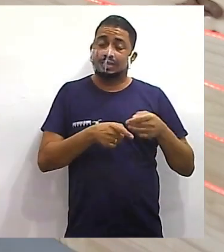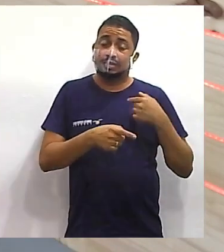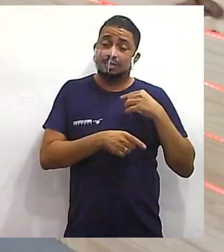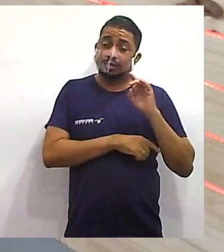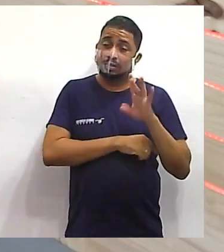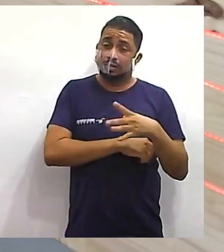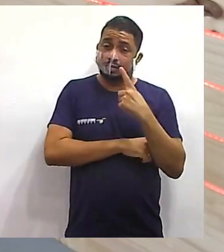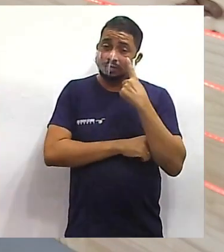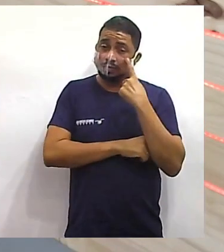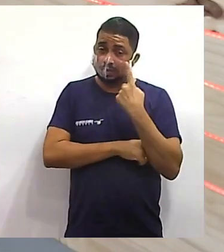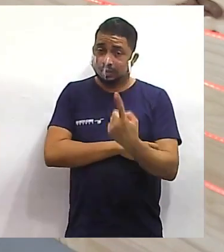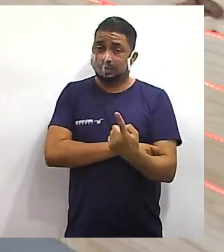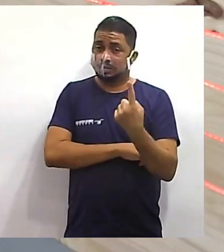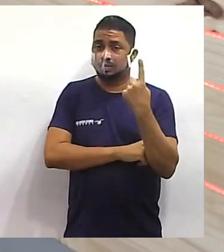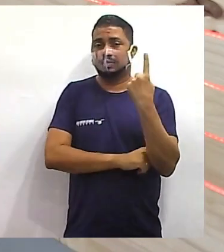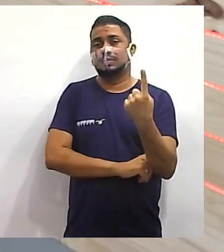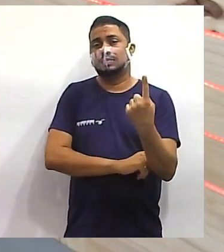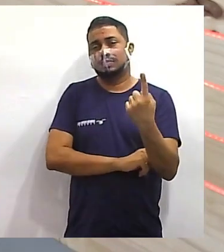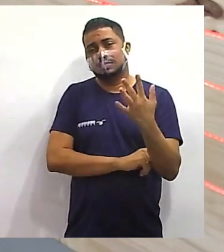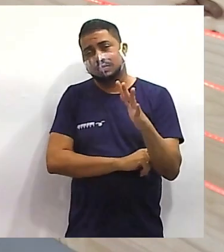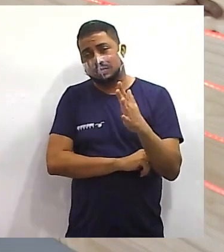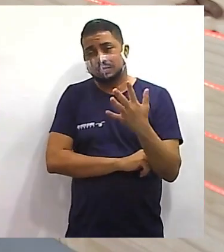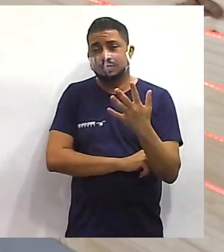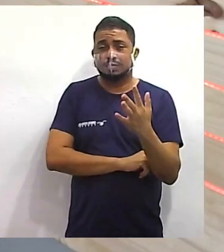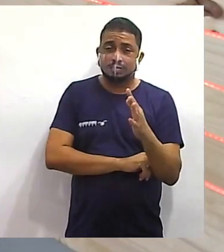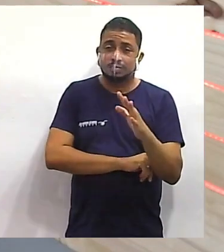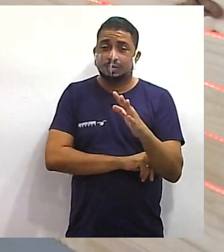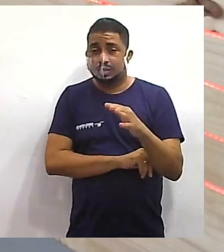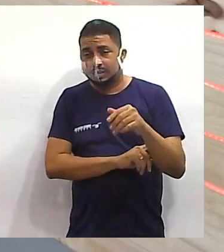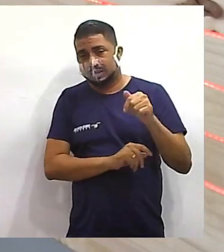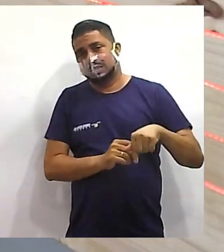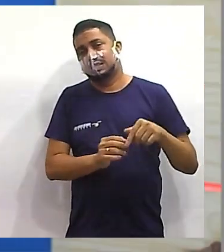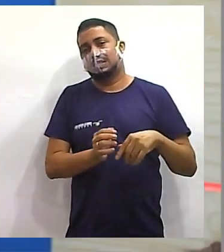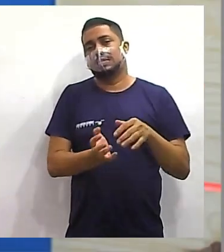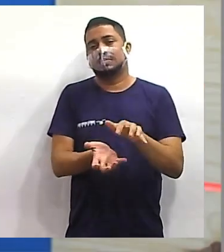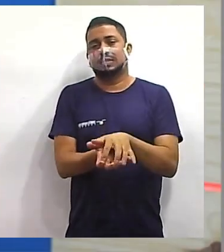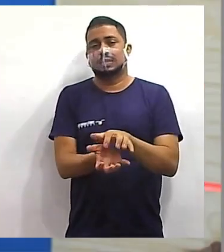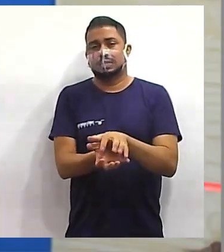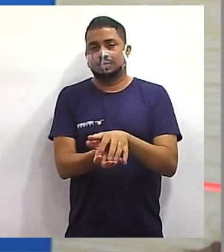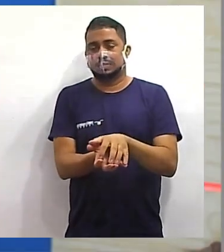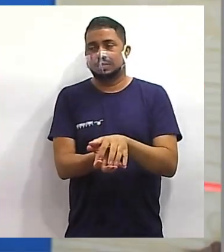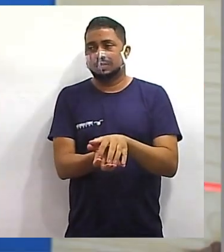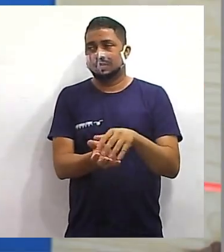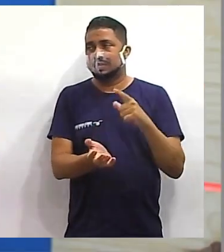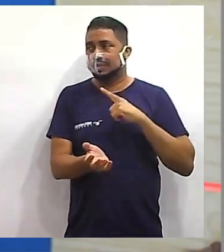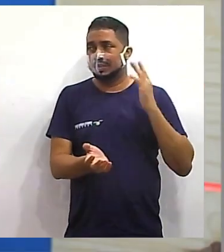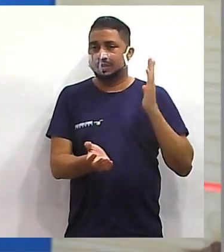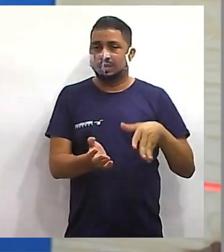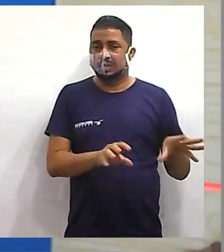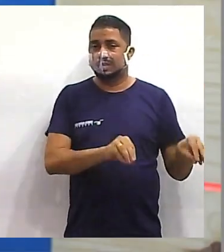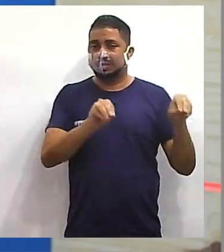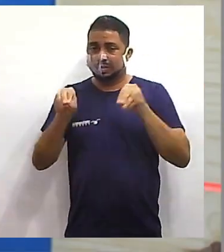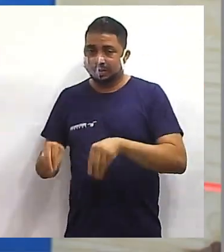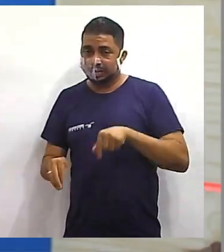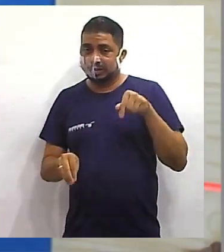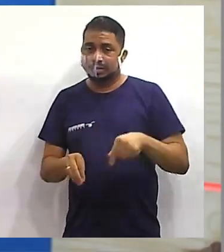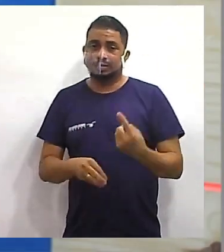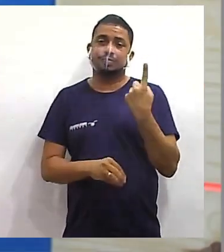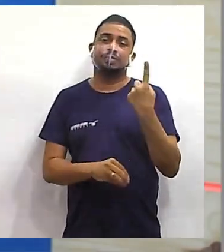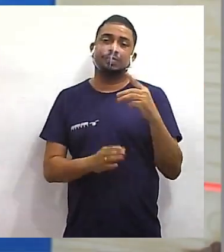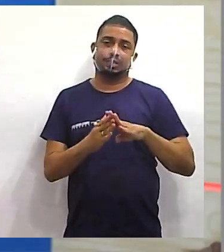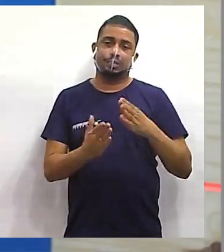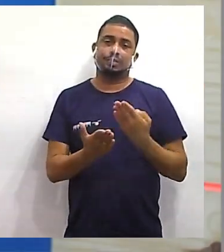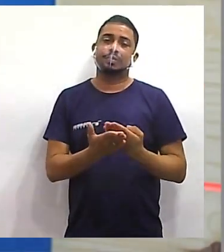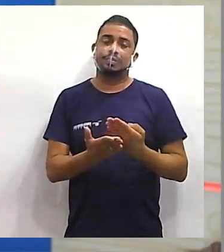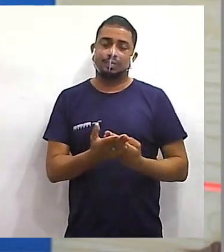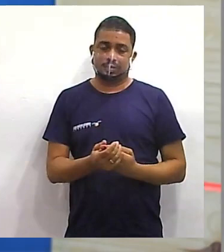vi em uma escola, aqui em Pernambuco, quando eu já estava aqui no Recife. Uma escola que